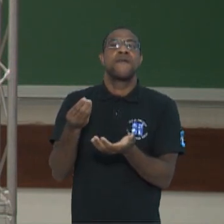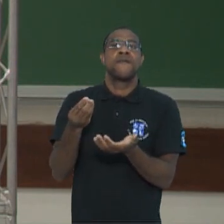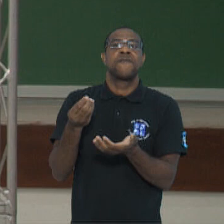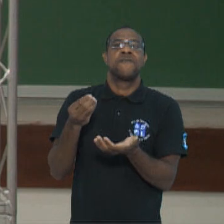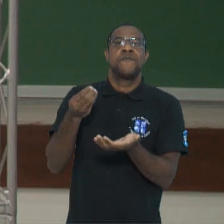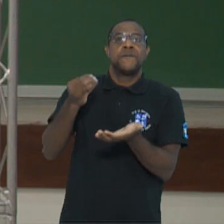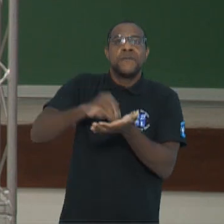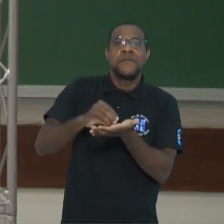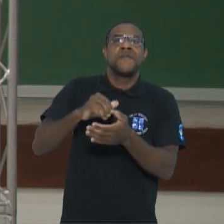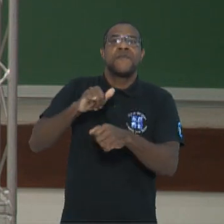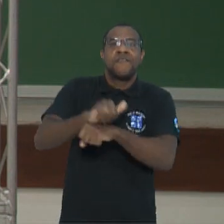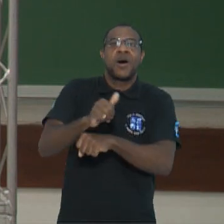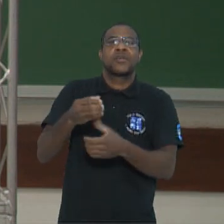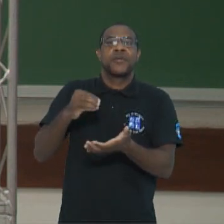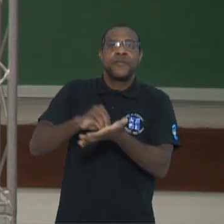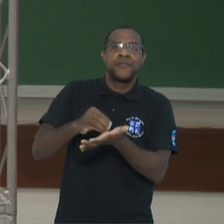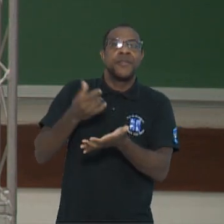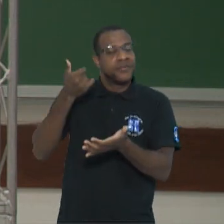Então, pessoal, na nossa aula,